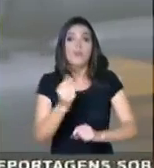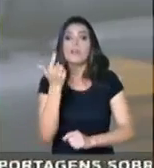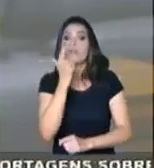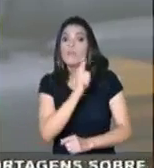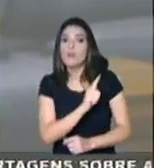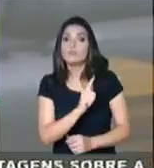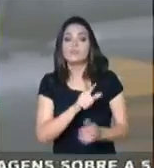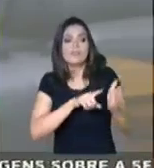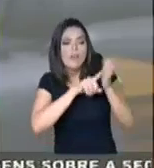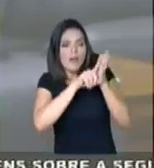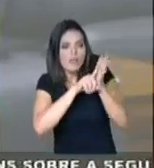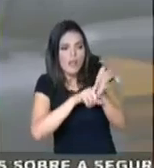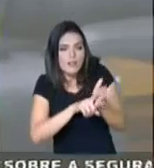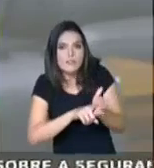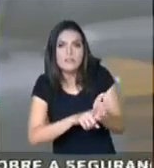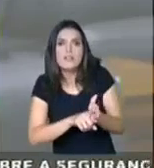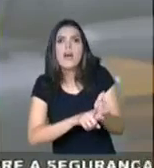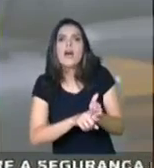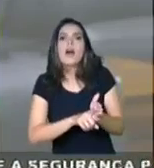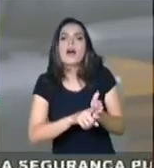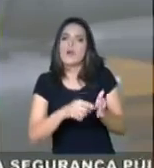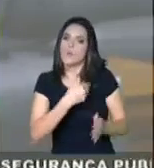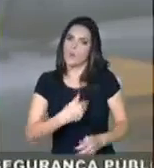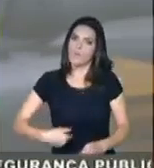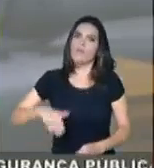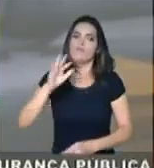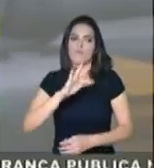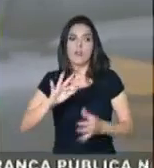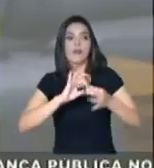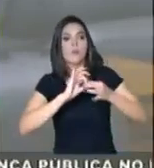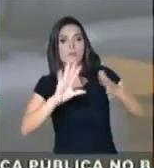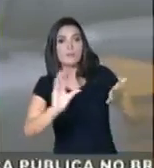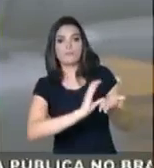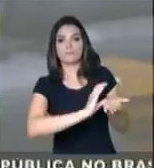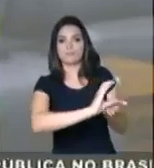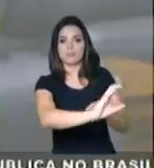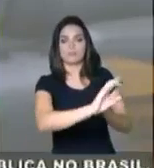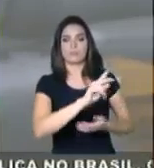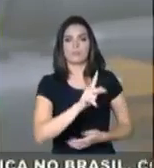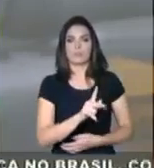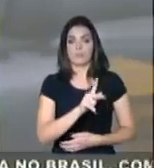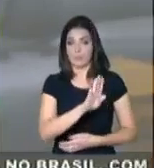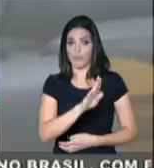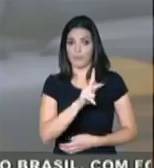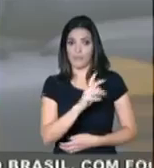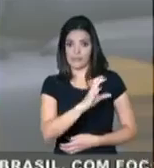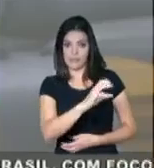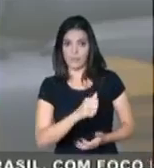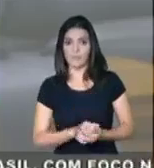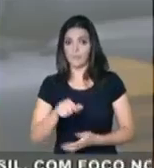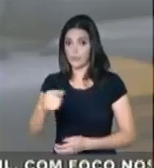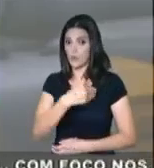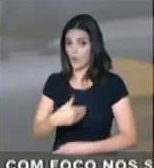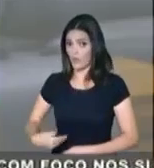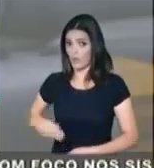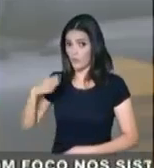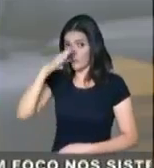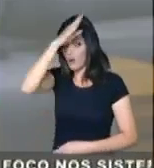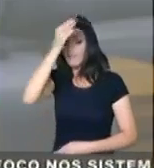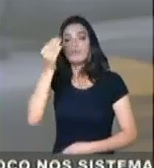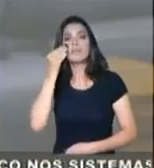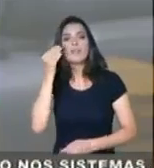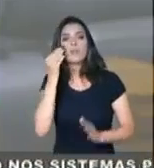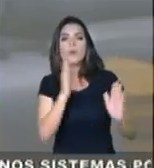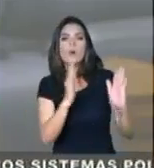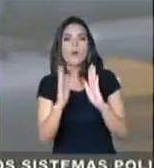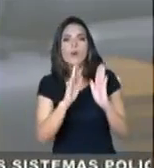sejam analisados pelo governo federal. Apenas lembrando que a tentativa que esse governo fez durante a